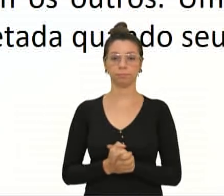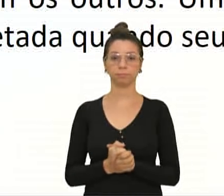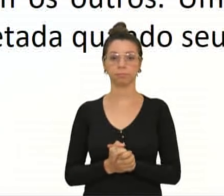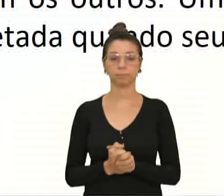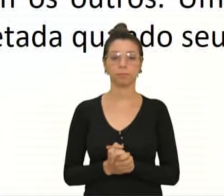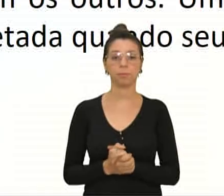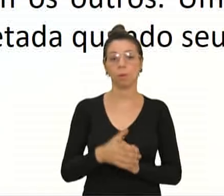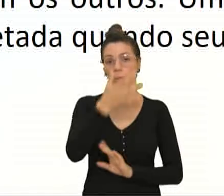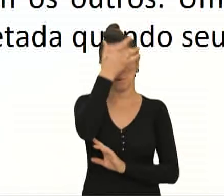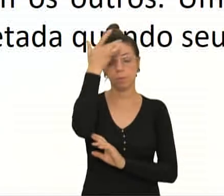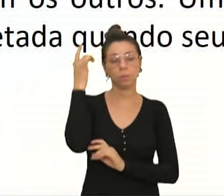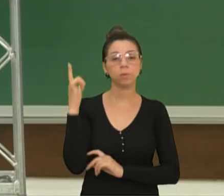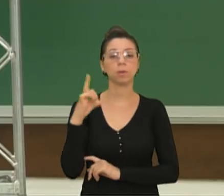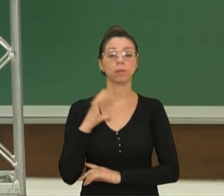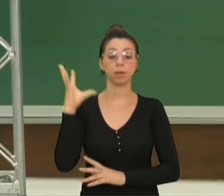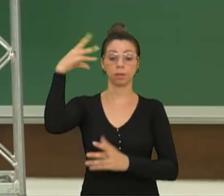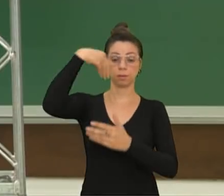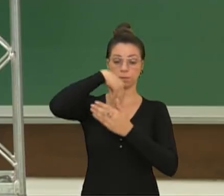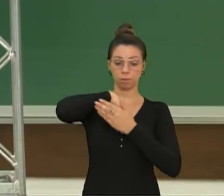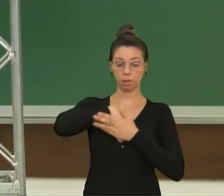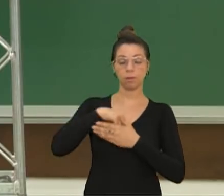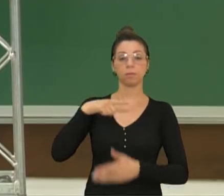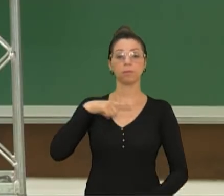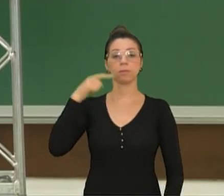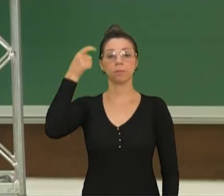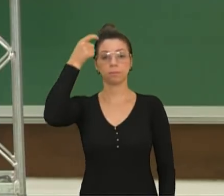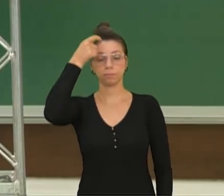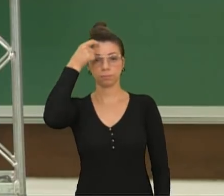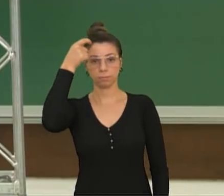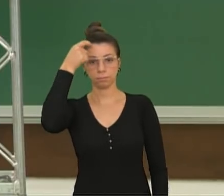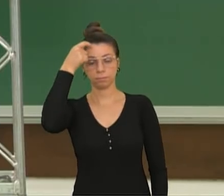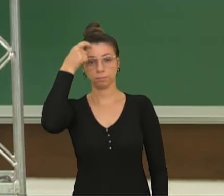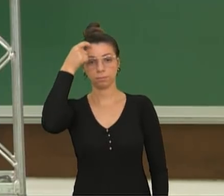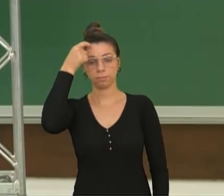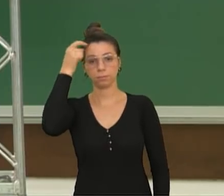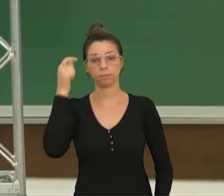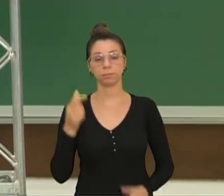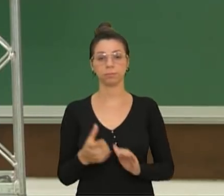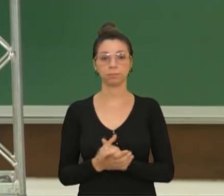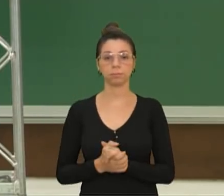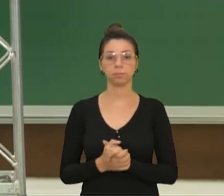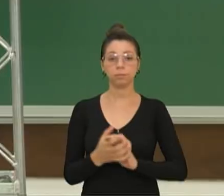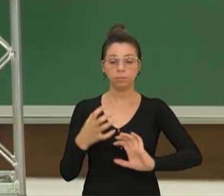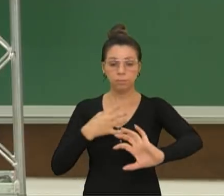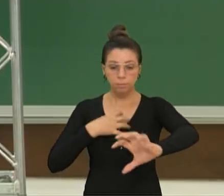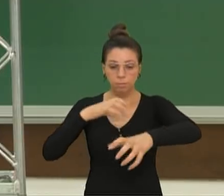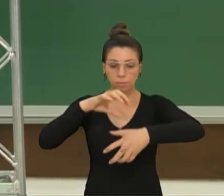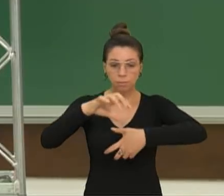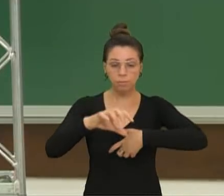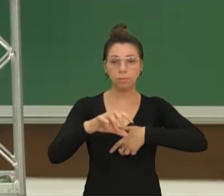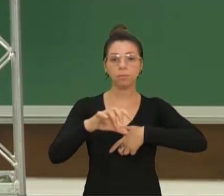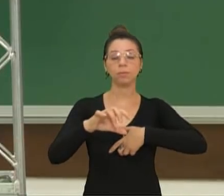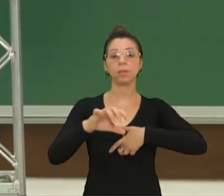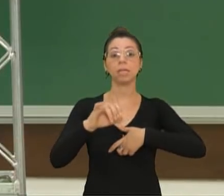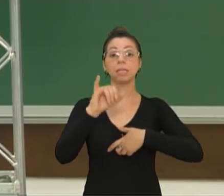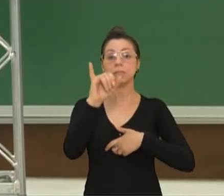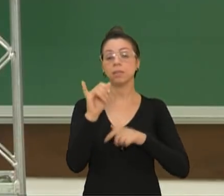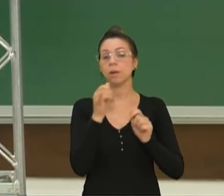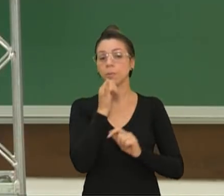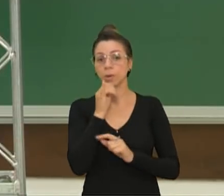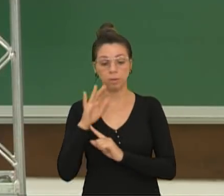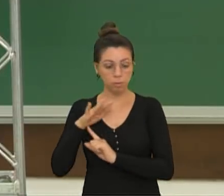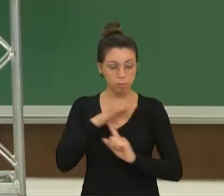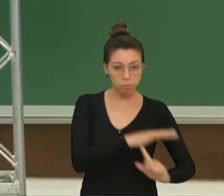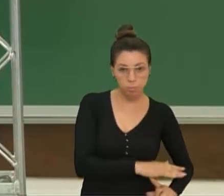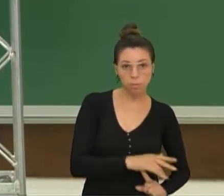Uma pessoa com Ubuntu tem consciência de que é afetada quando seus semelhantes são diminuídos, oprimidos. Então